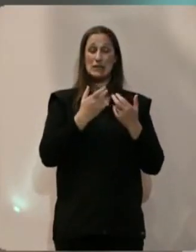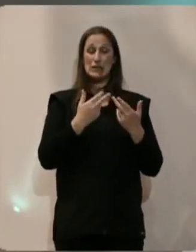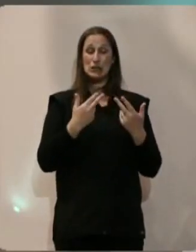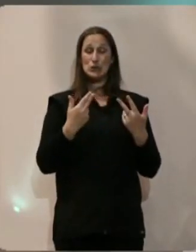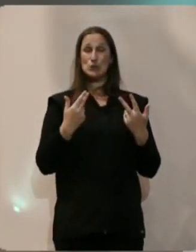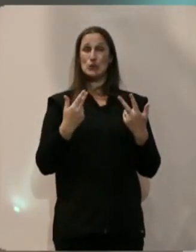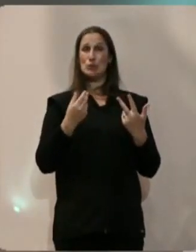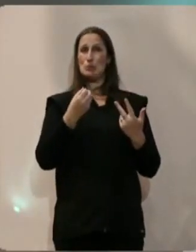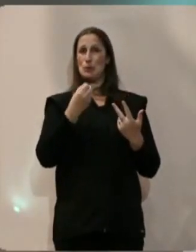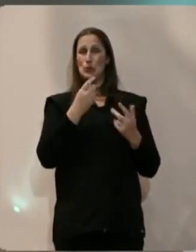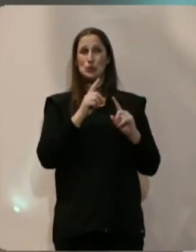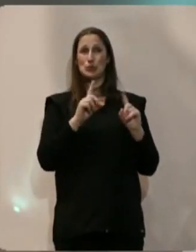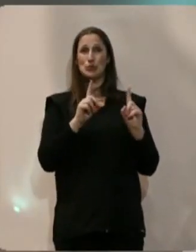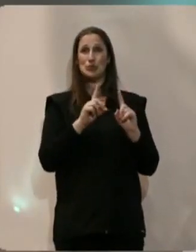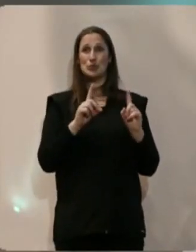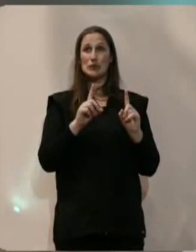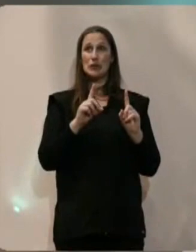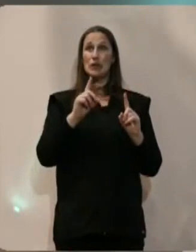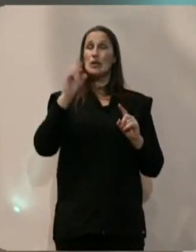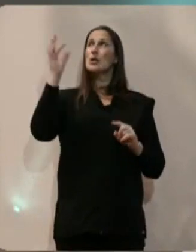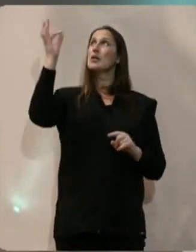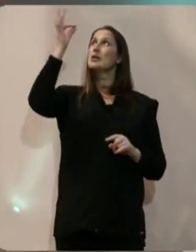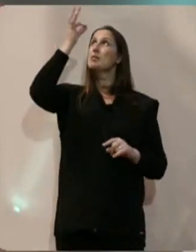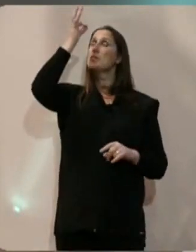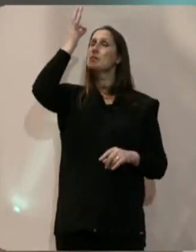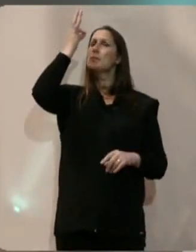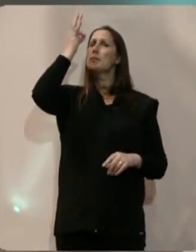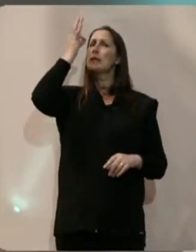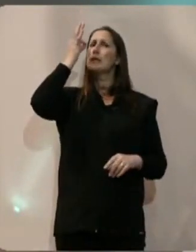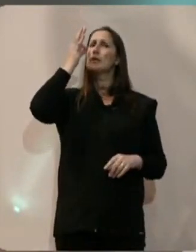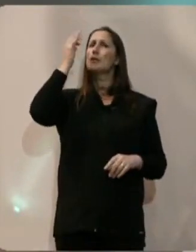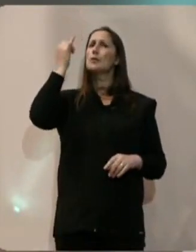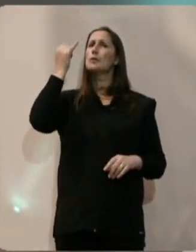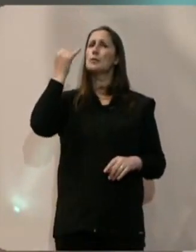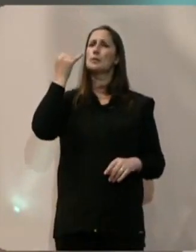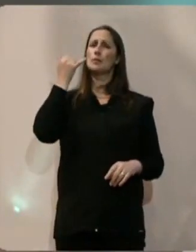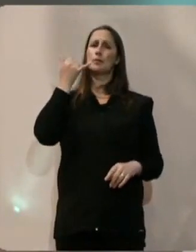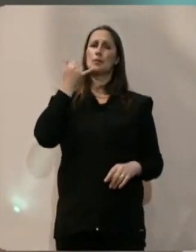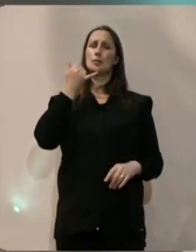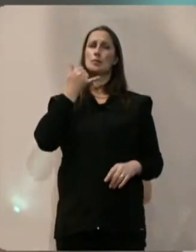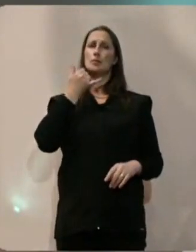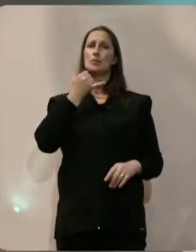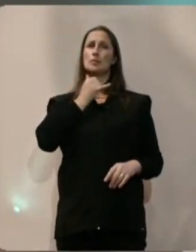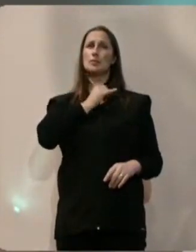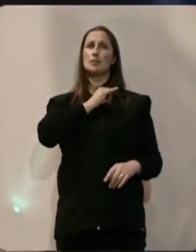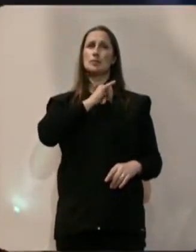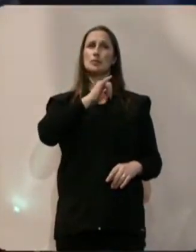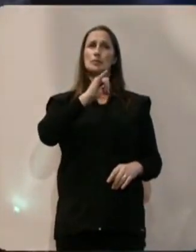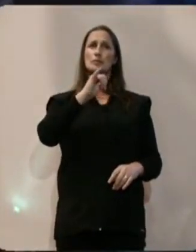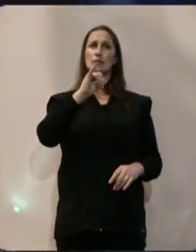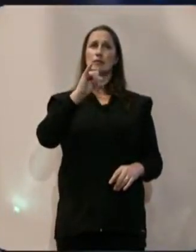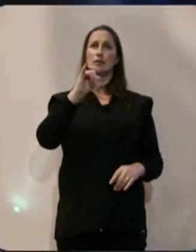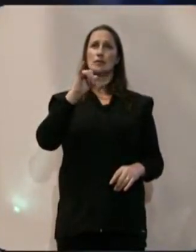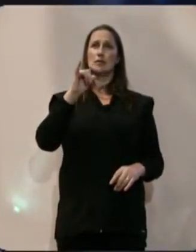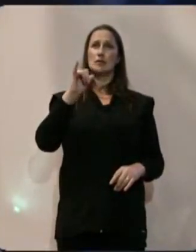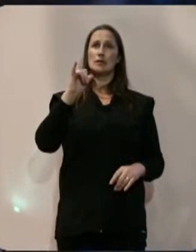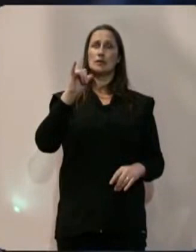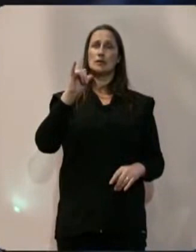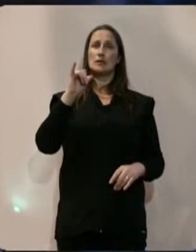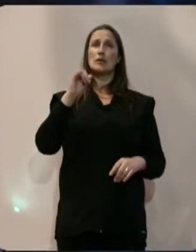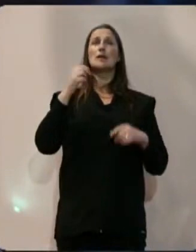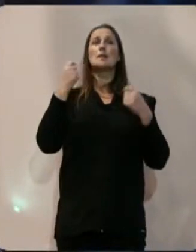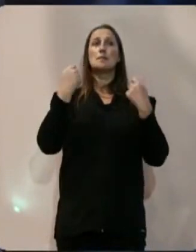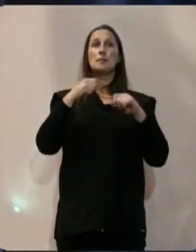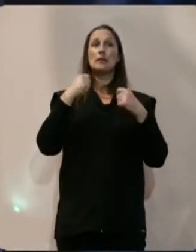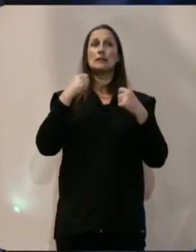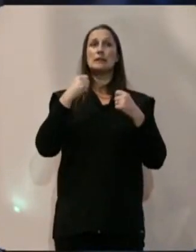fluindo. E o que o Espírito de Deus está falando para você? Porque quando elas não fluem, a gente tem que ouvir